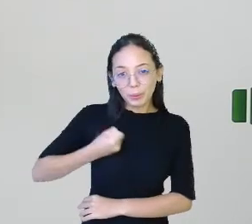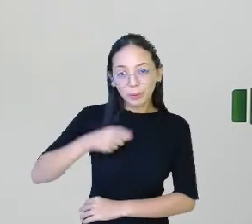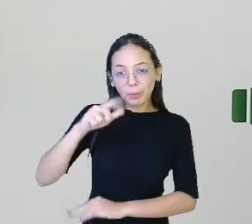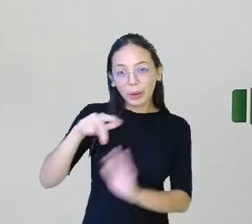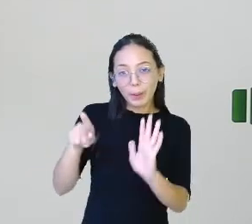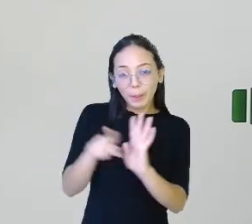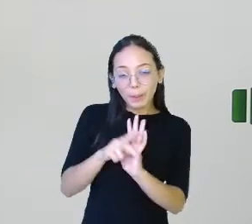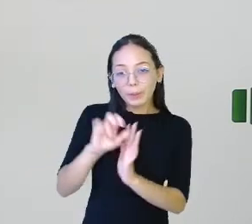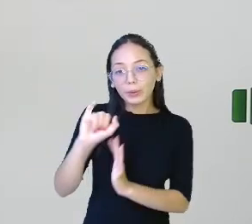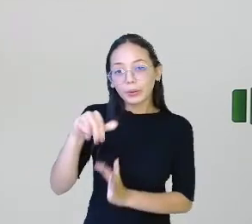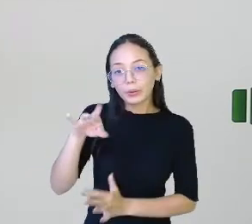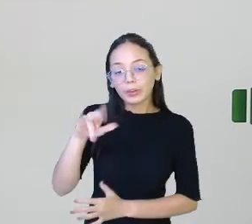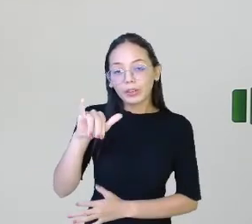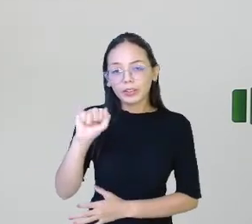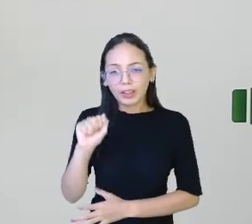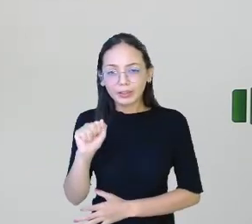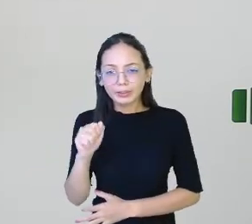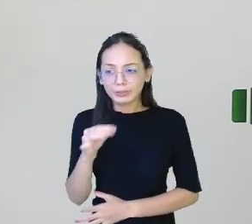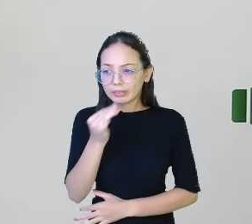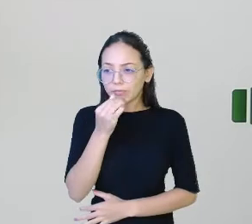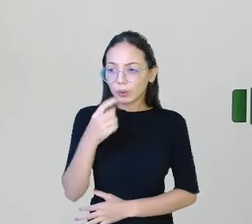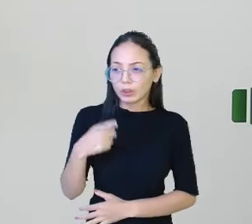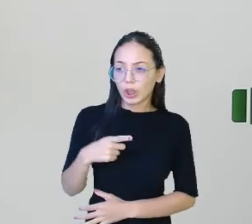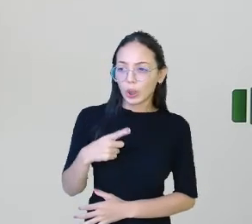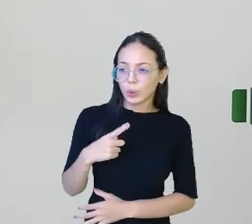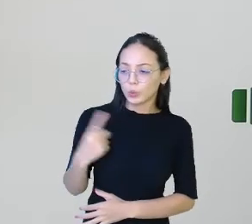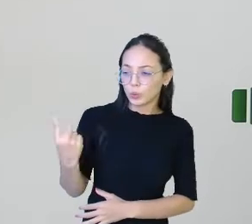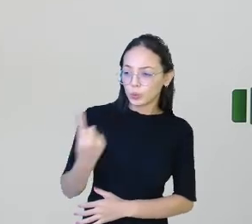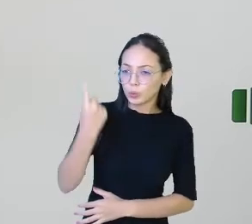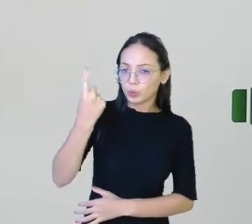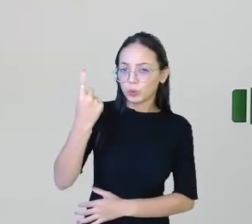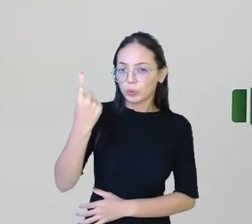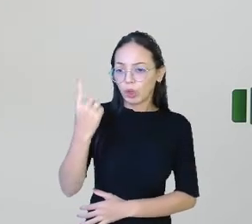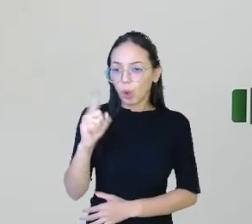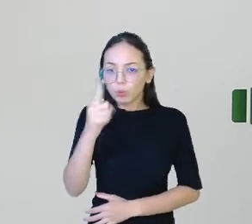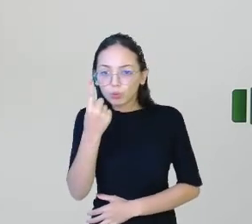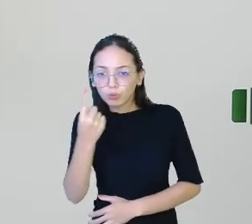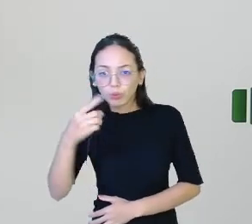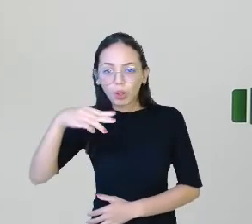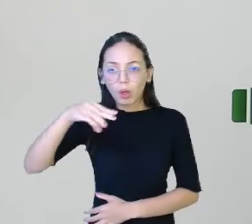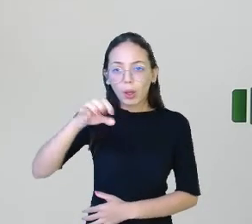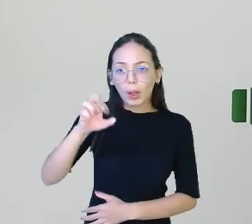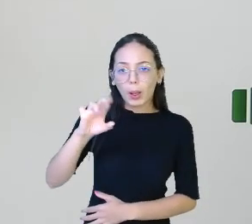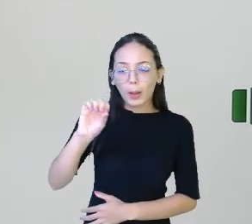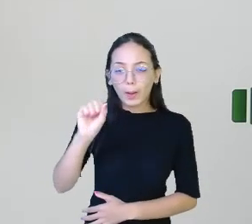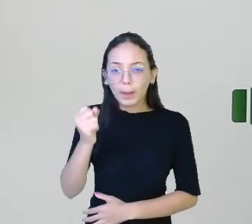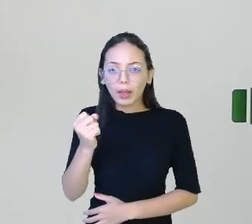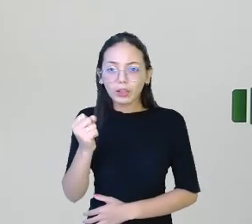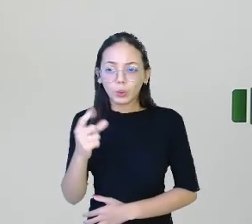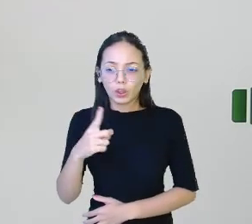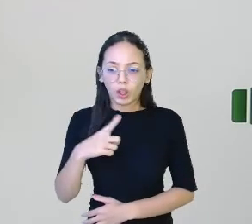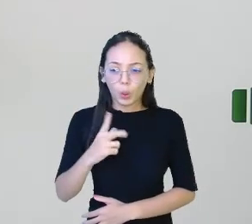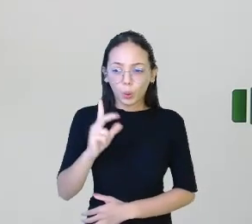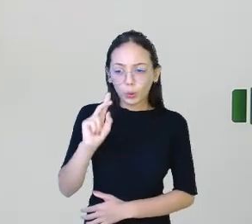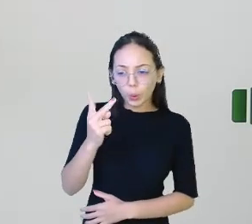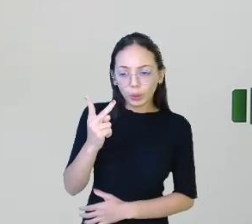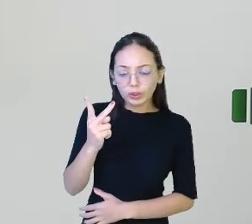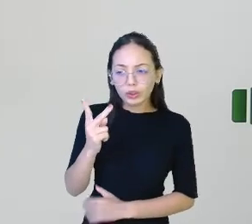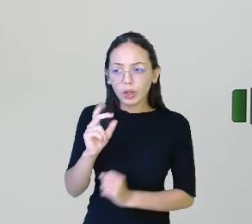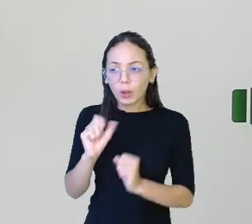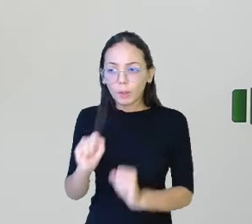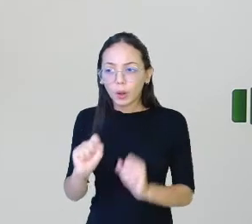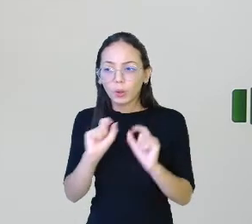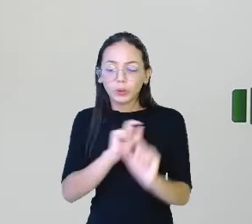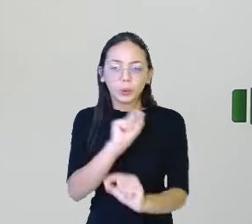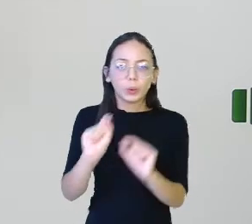inteiro. Eu tenho 1 metro, eu tenho 2 metros. Não, eu posso ter um número intermediário. Eu posso estar